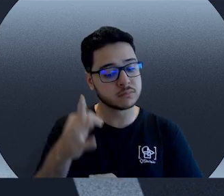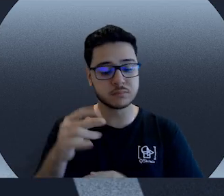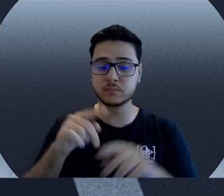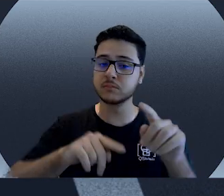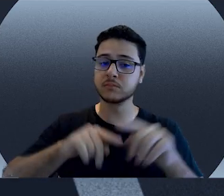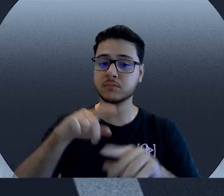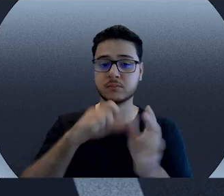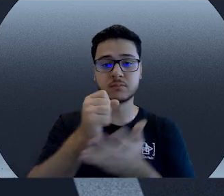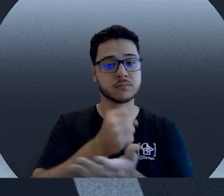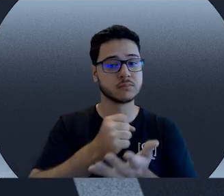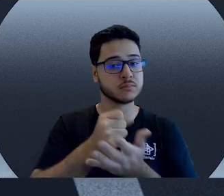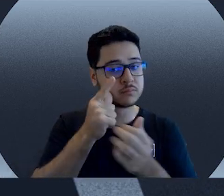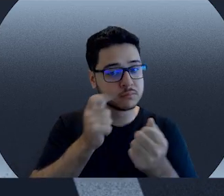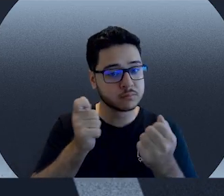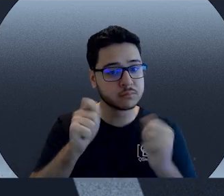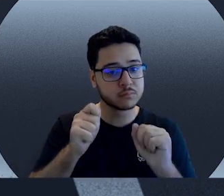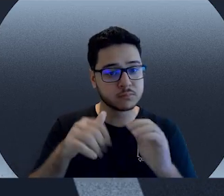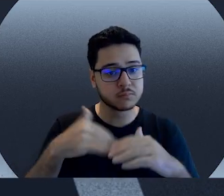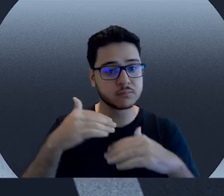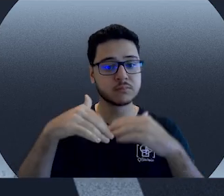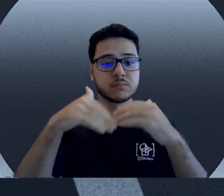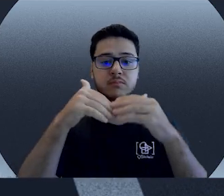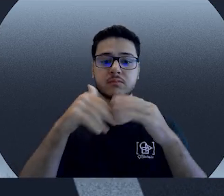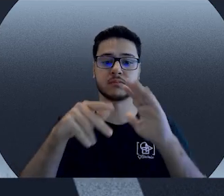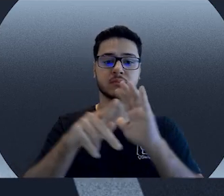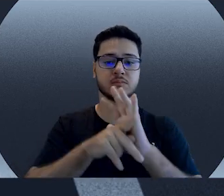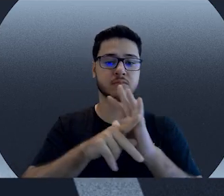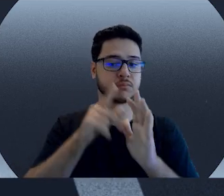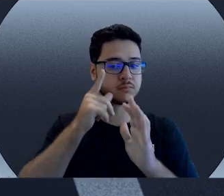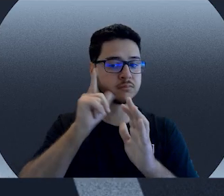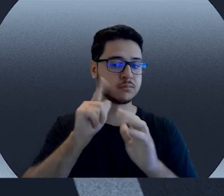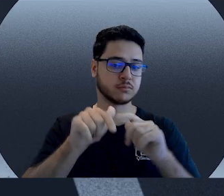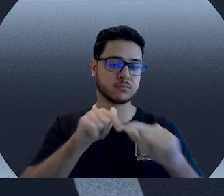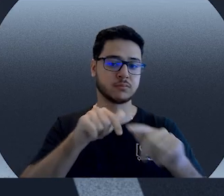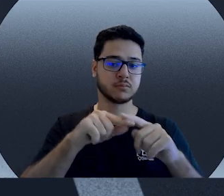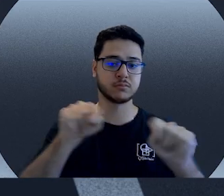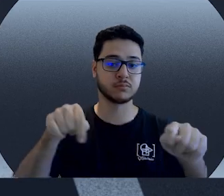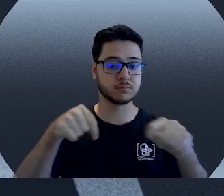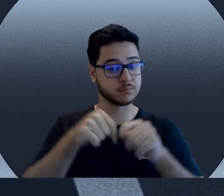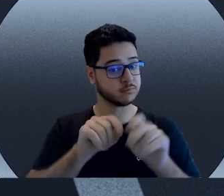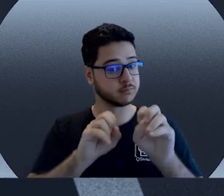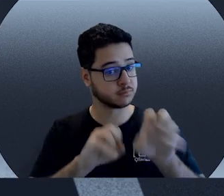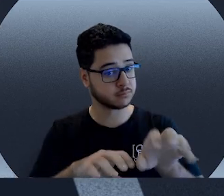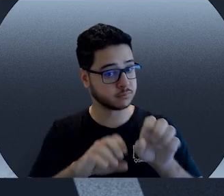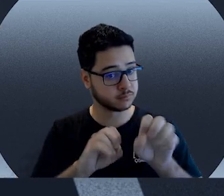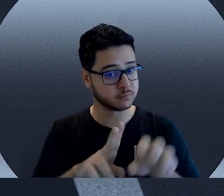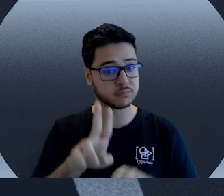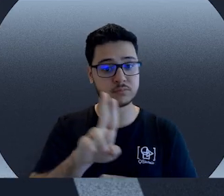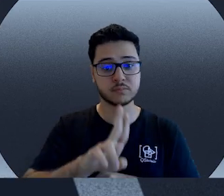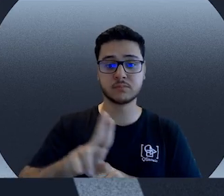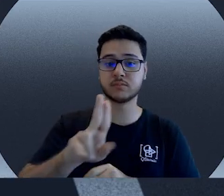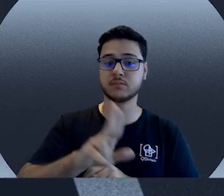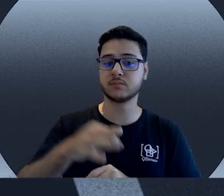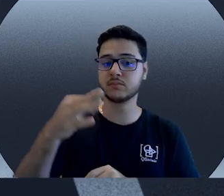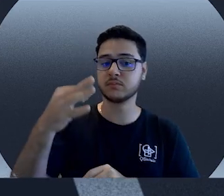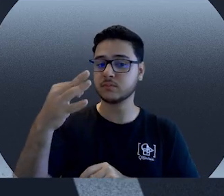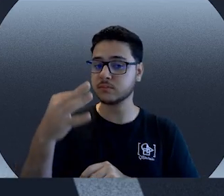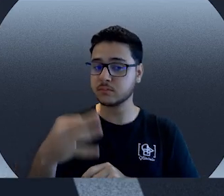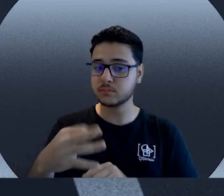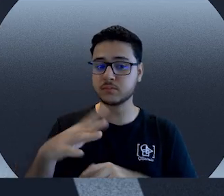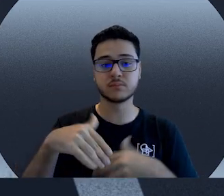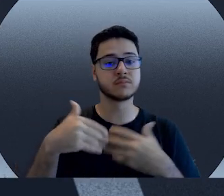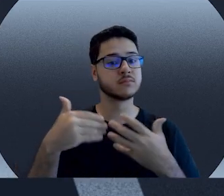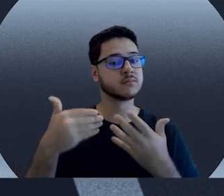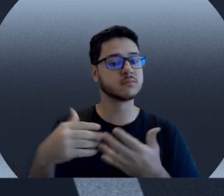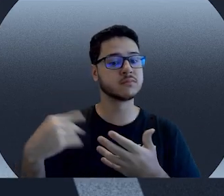base para ampliar esse repertório para trabalhar em sala de aula. Então, o uso de materiais não convencionais pode ser uma